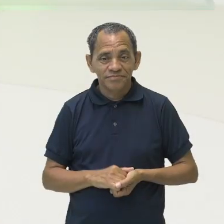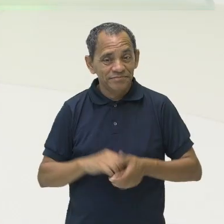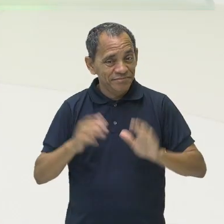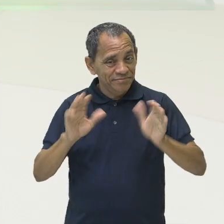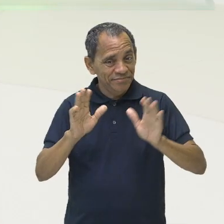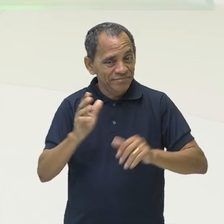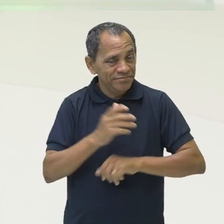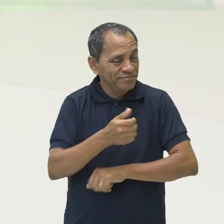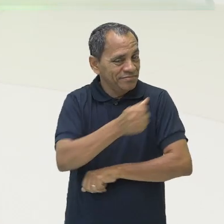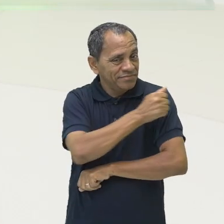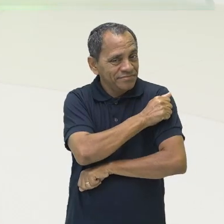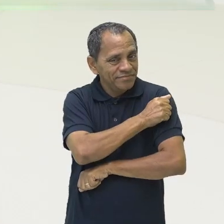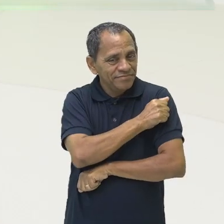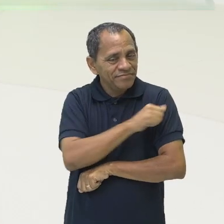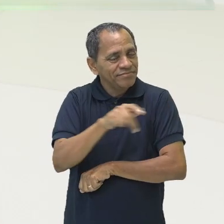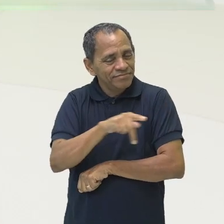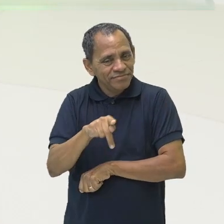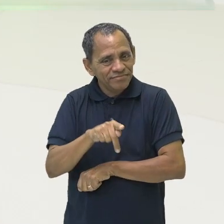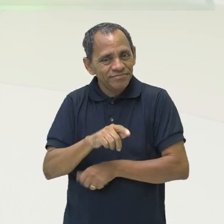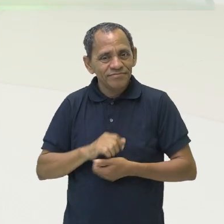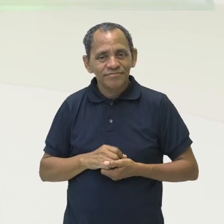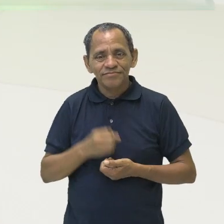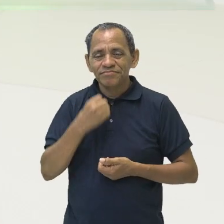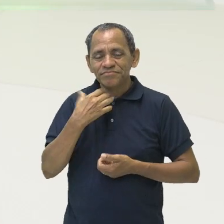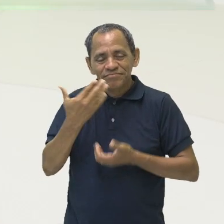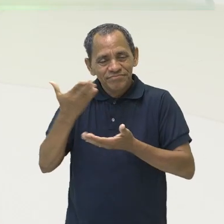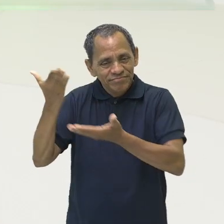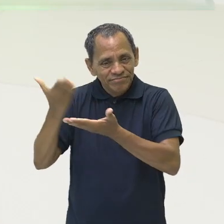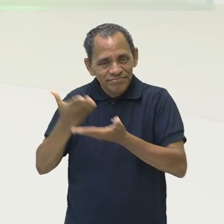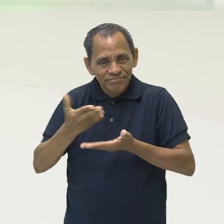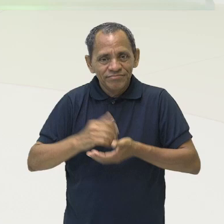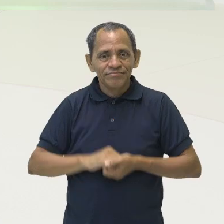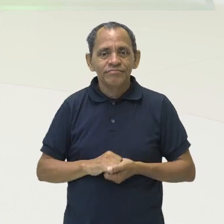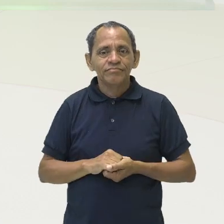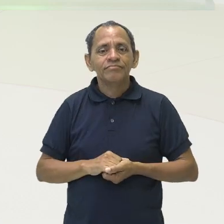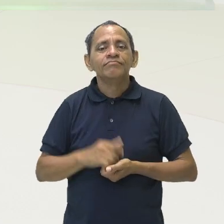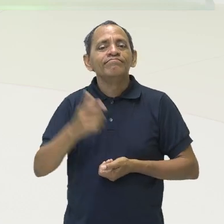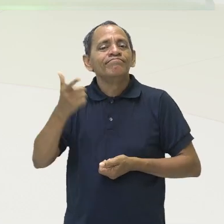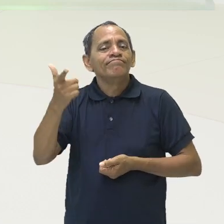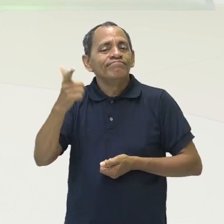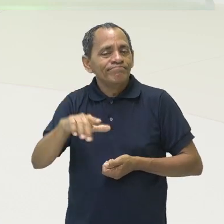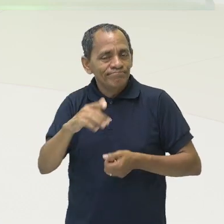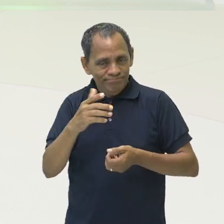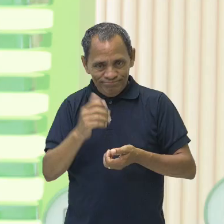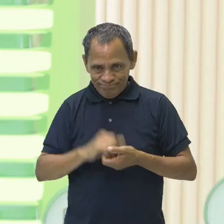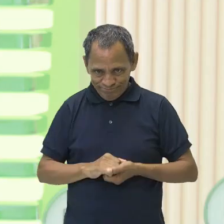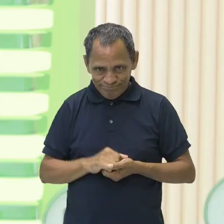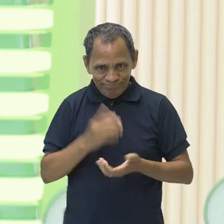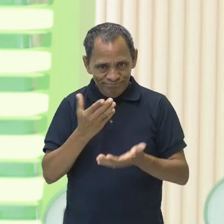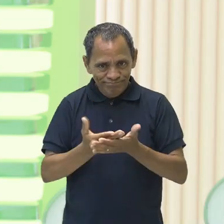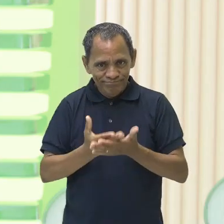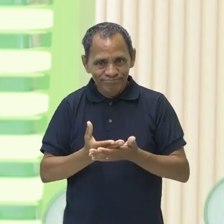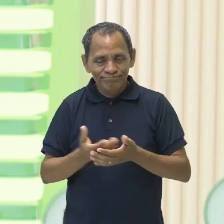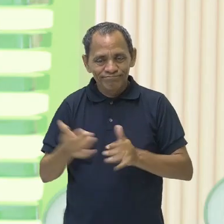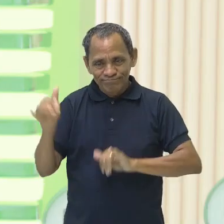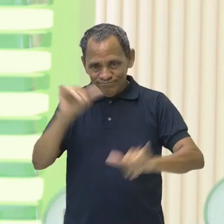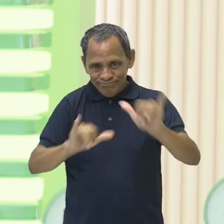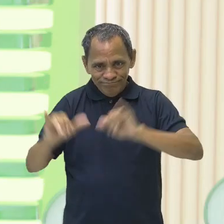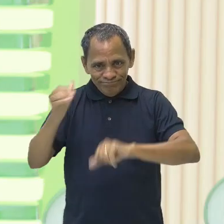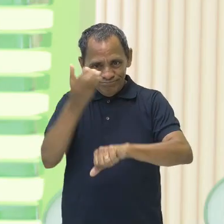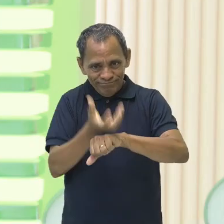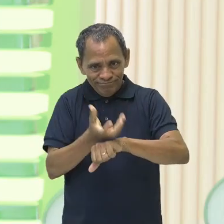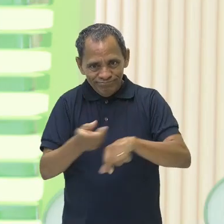Olá, alunos! Olá, professores! Sejam todos muito bem-vindos a mais uma aula de Química. Eu sou a